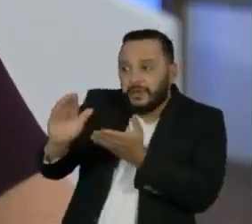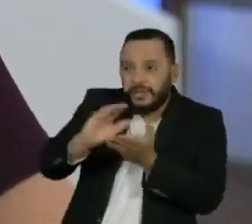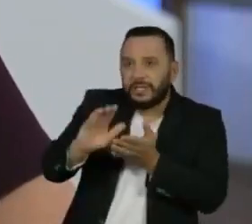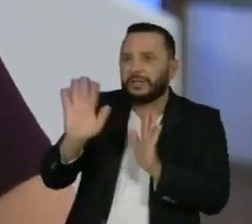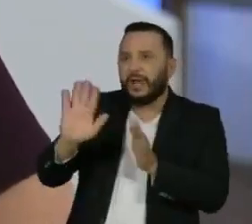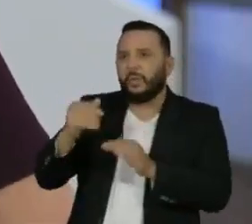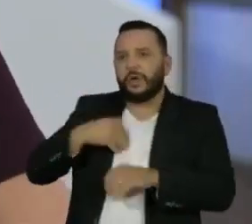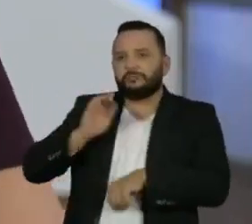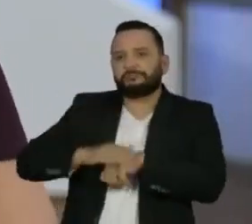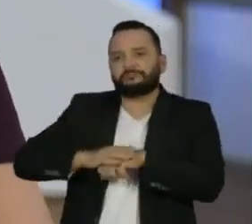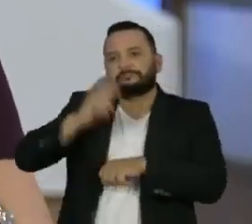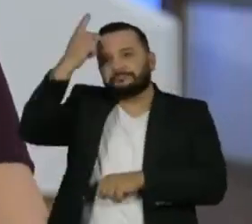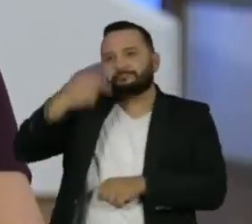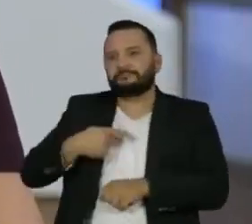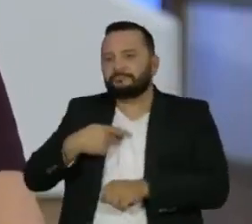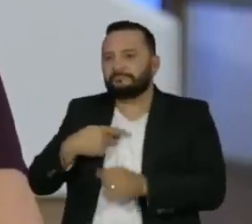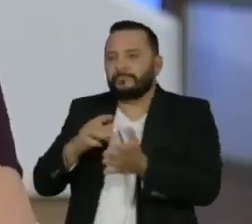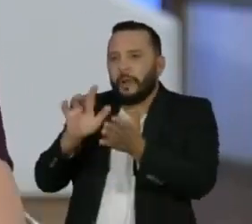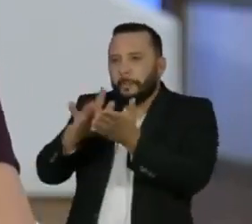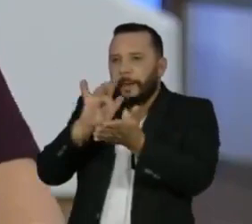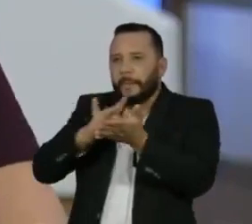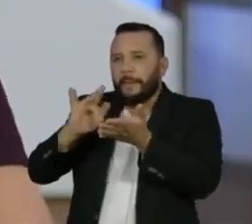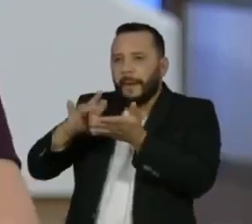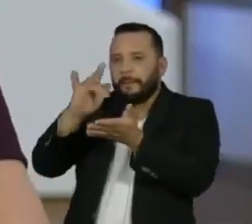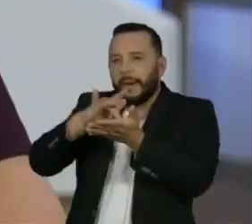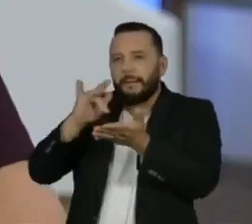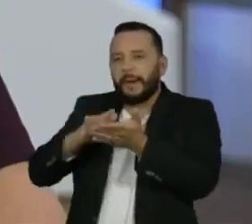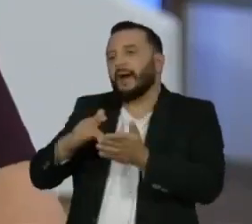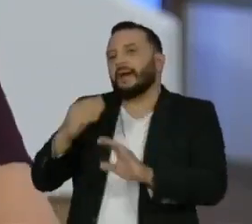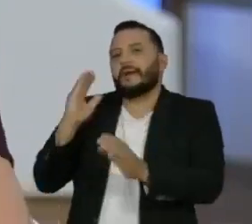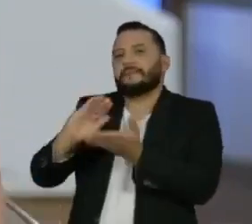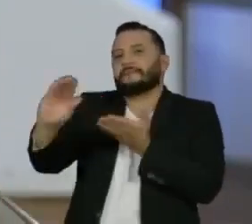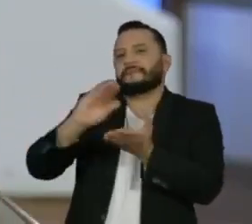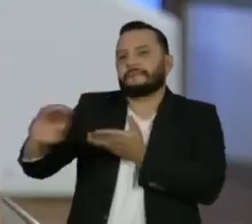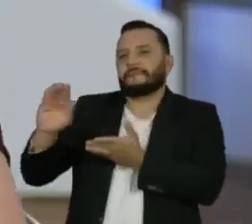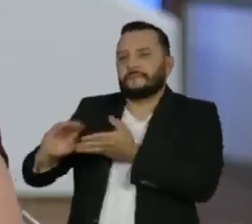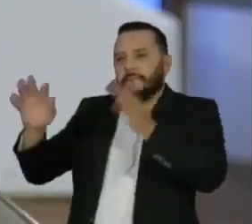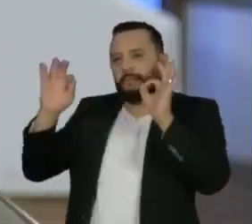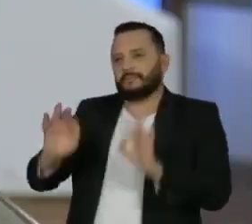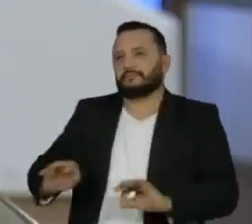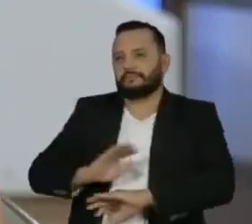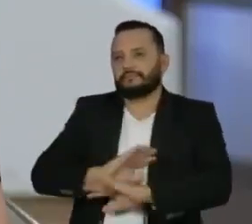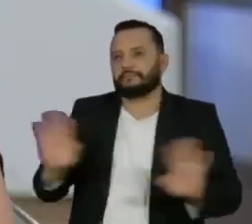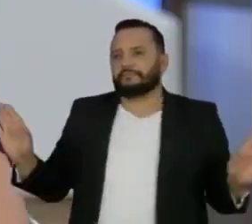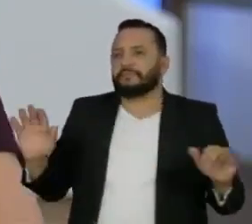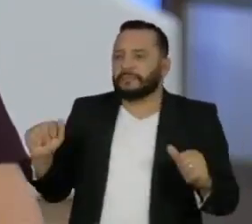Então, sem dúvida, não só essas experiências positivas e negativas vão ser grandes fontes, mas